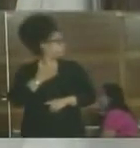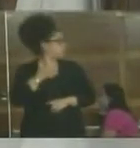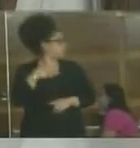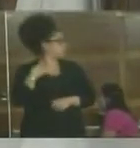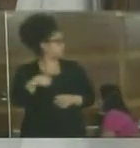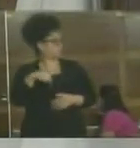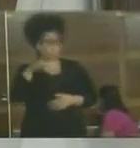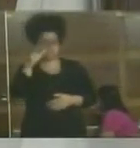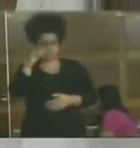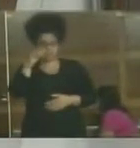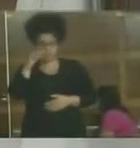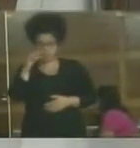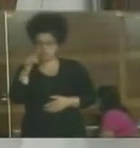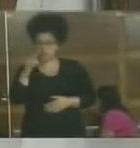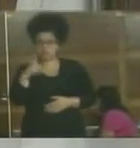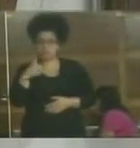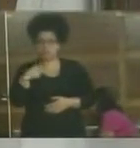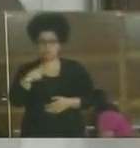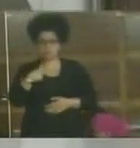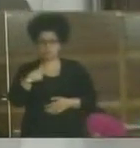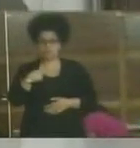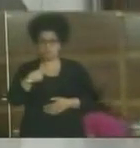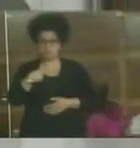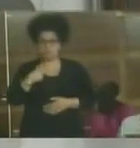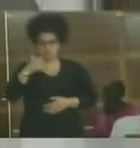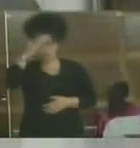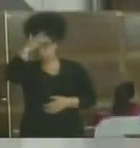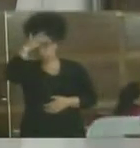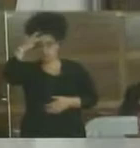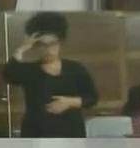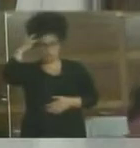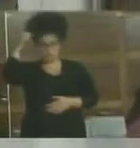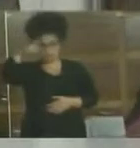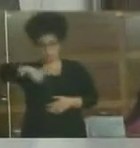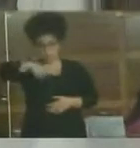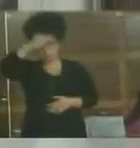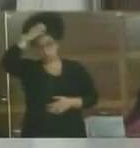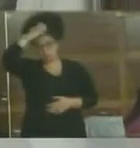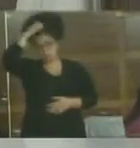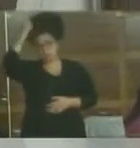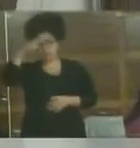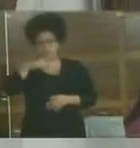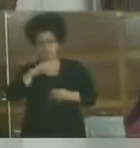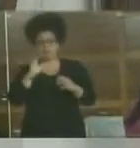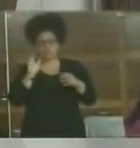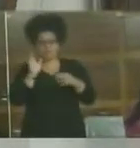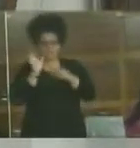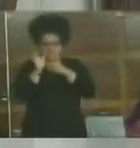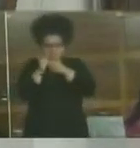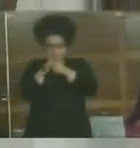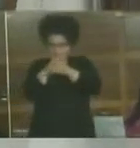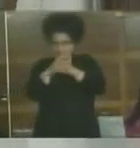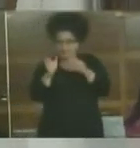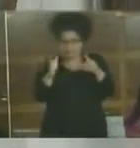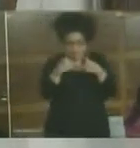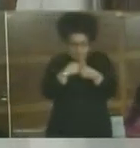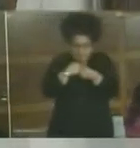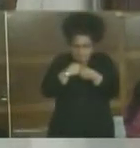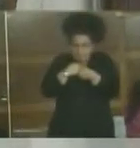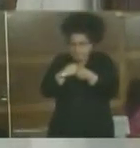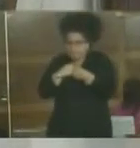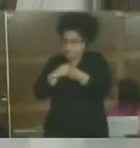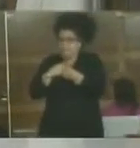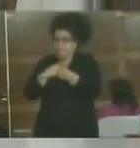não vou falar aqui antes, mas de gente aqui em Angra que fica num isolamento total, coisa que não deve